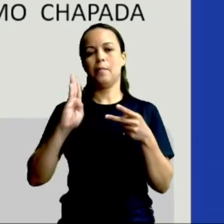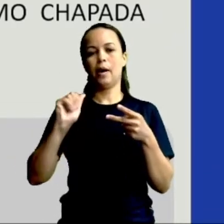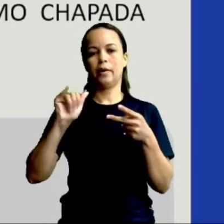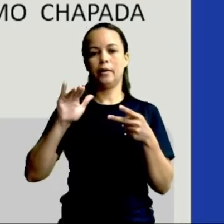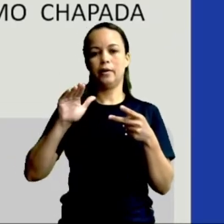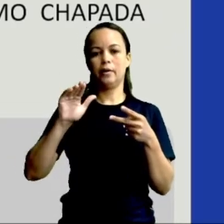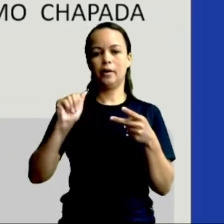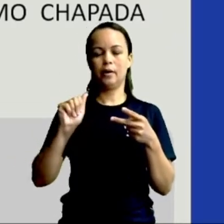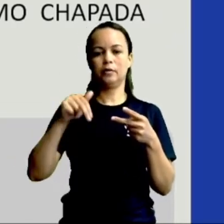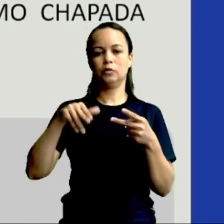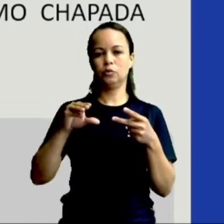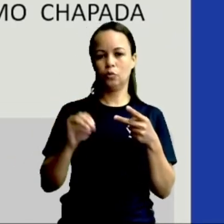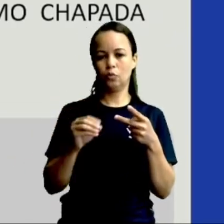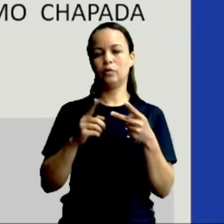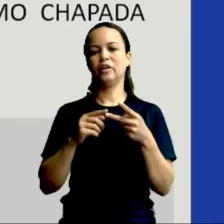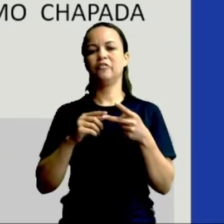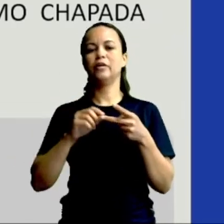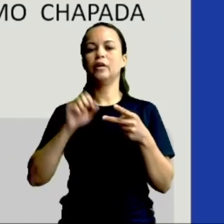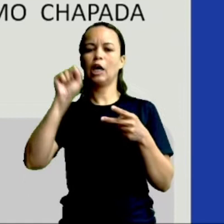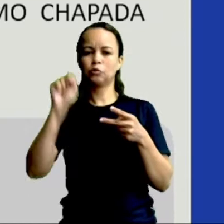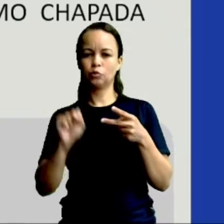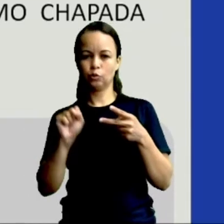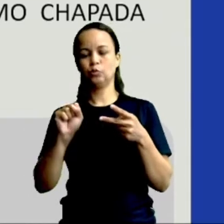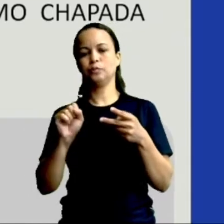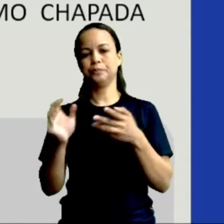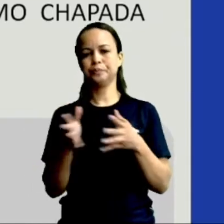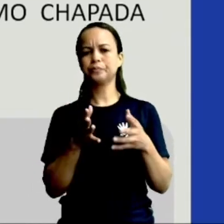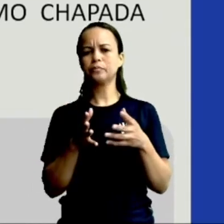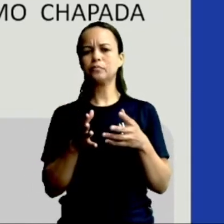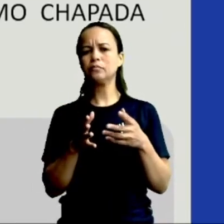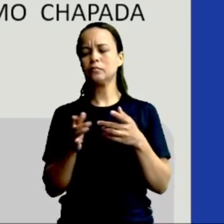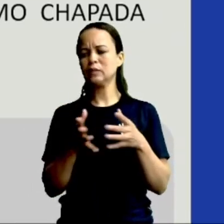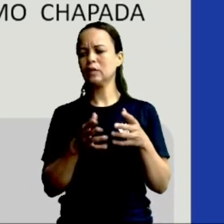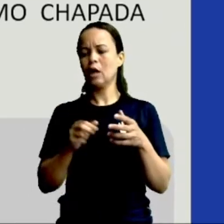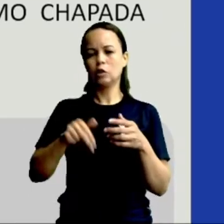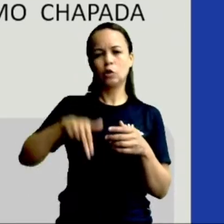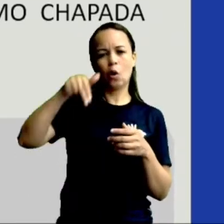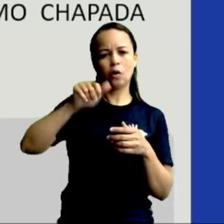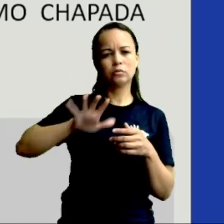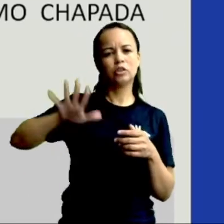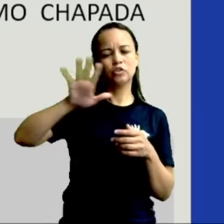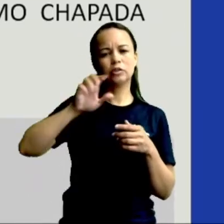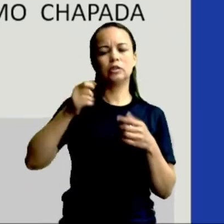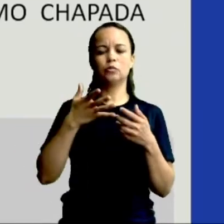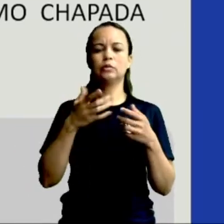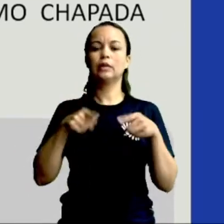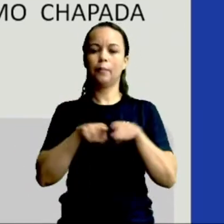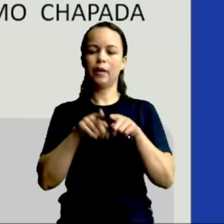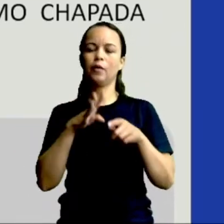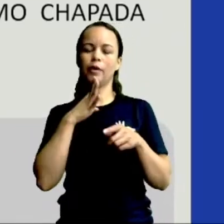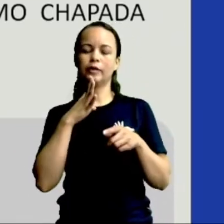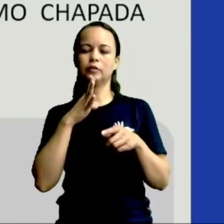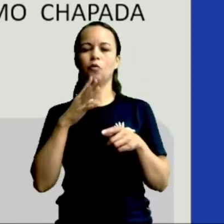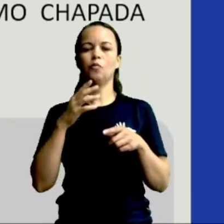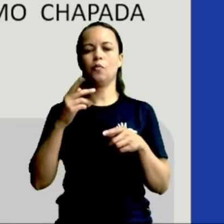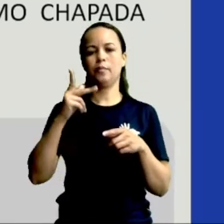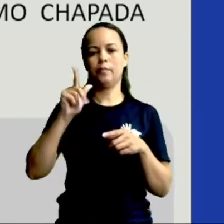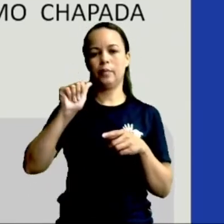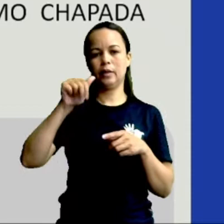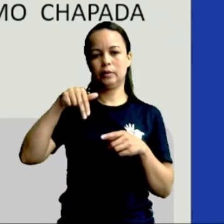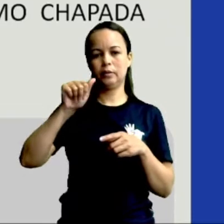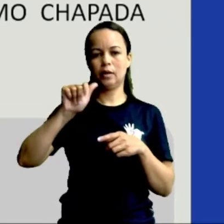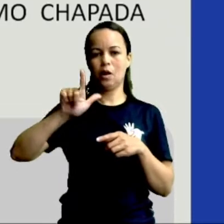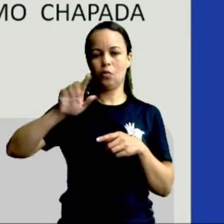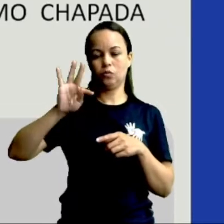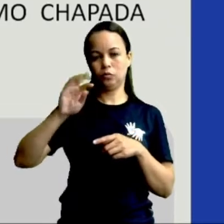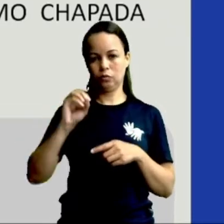que fica ao sul. Gente, esse Planalto Nordestino a gente vai conhecer também como Planalto da Borborema, tá? E aí na imagem